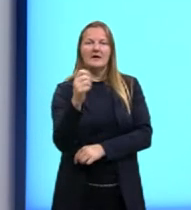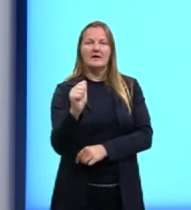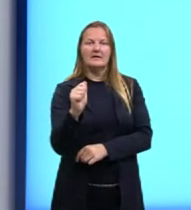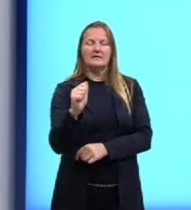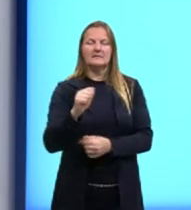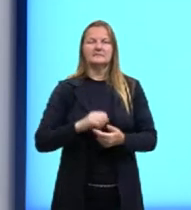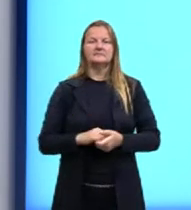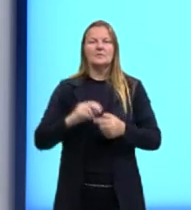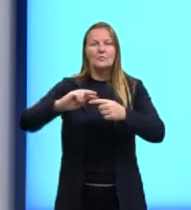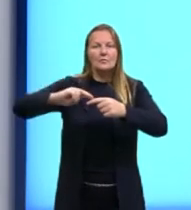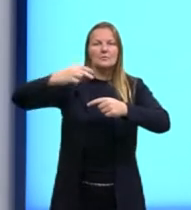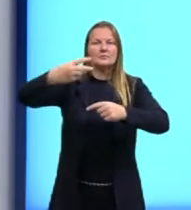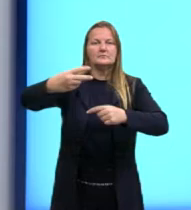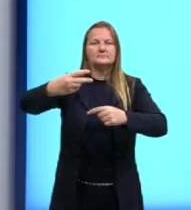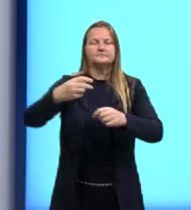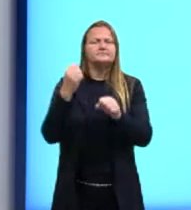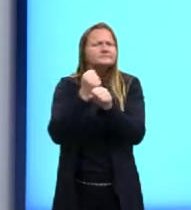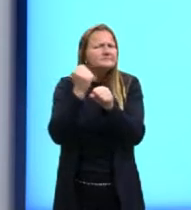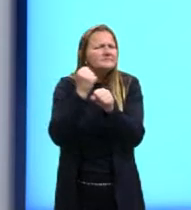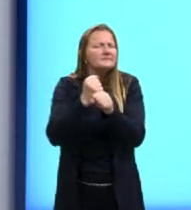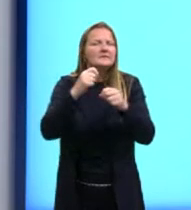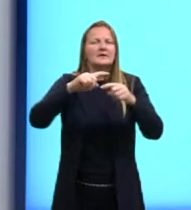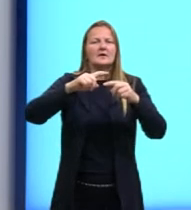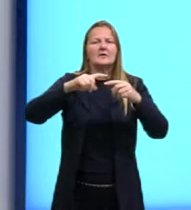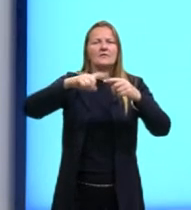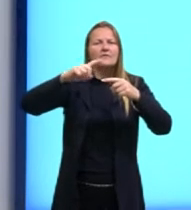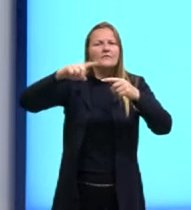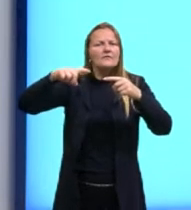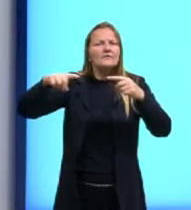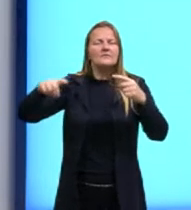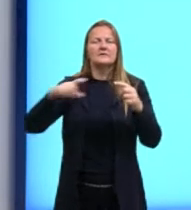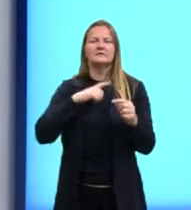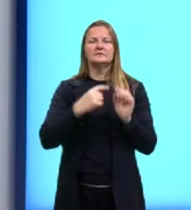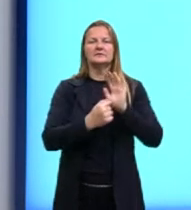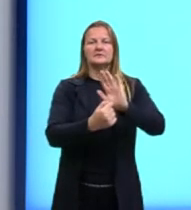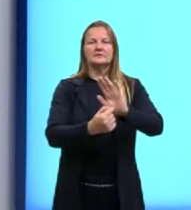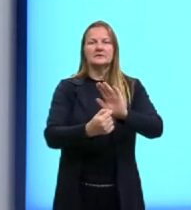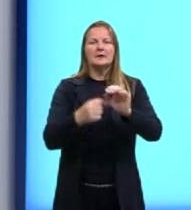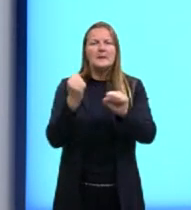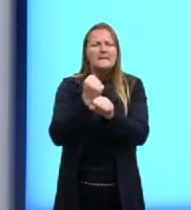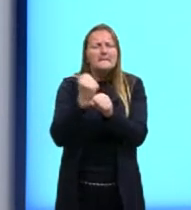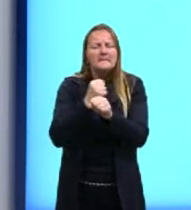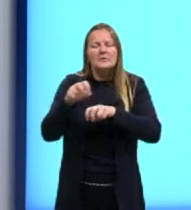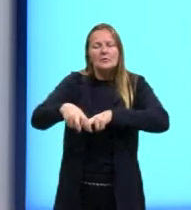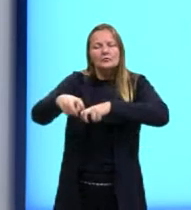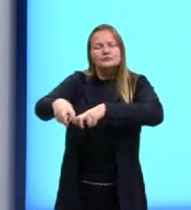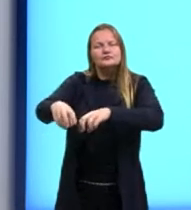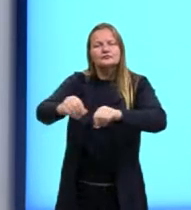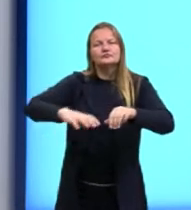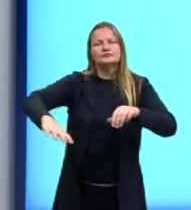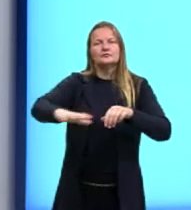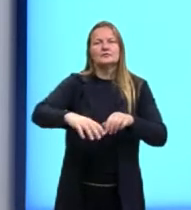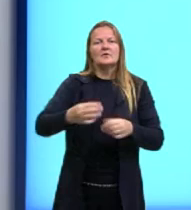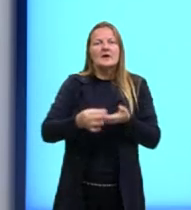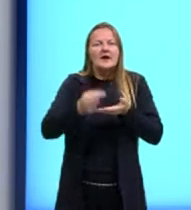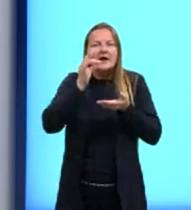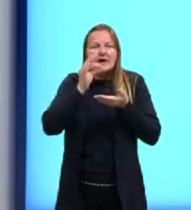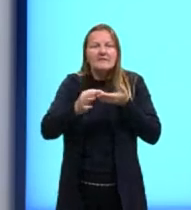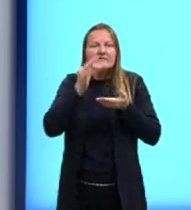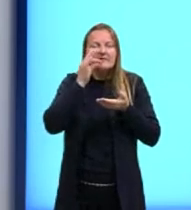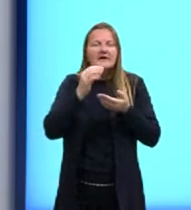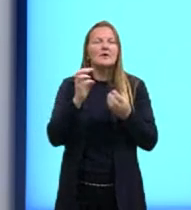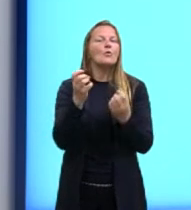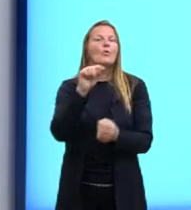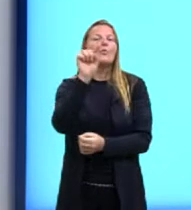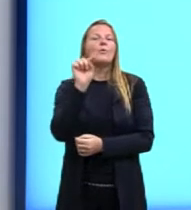das produtividades das fazendas de café expressas em sacas quadrado por hectares quadrados